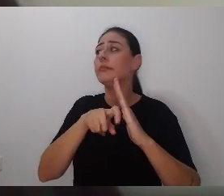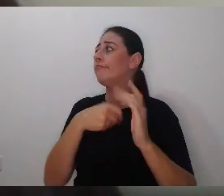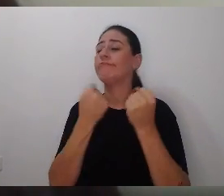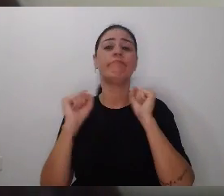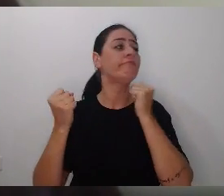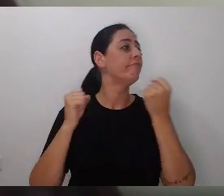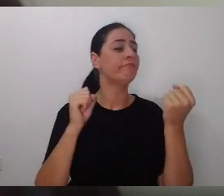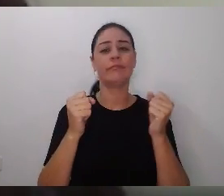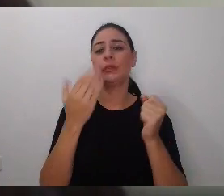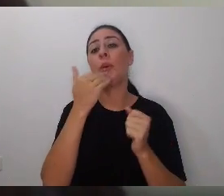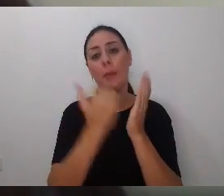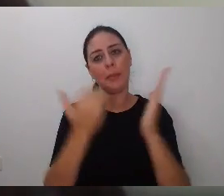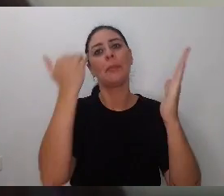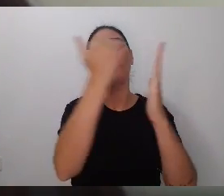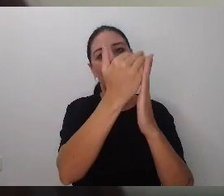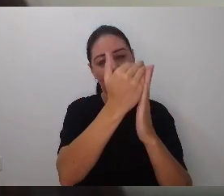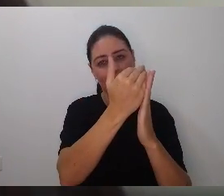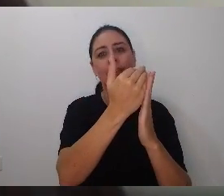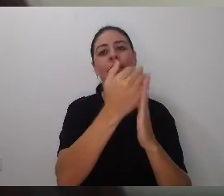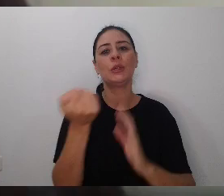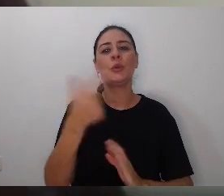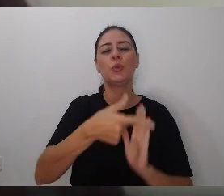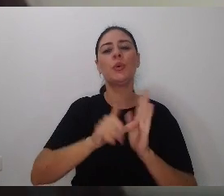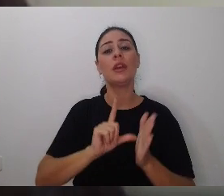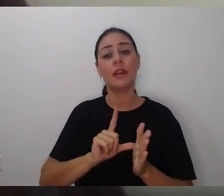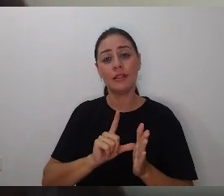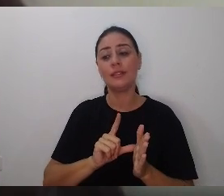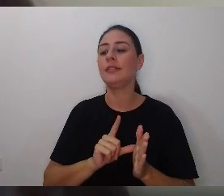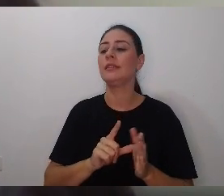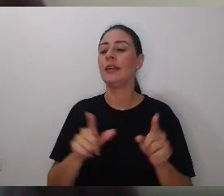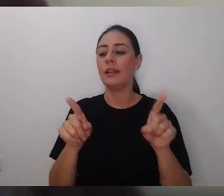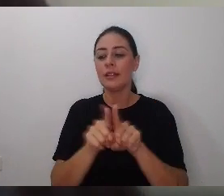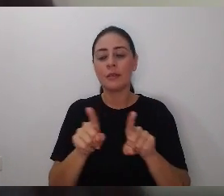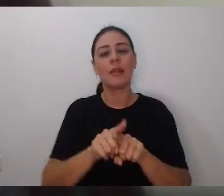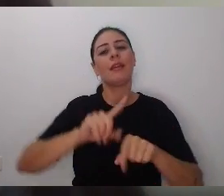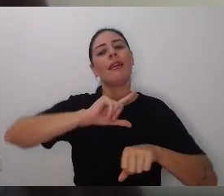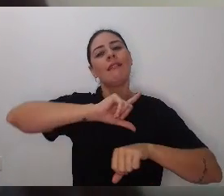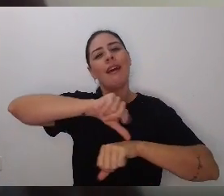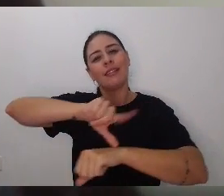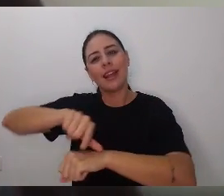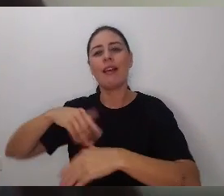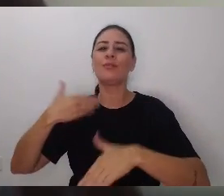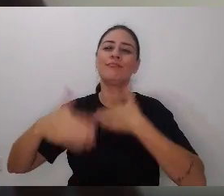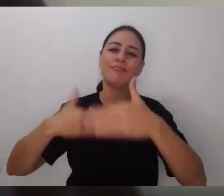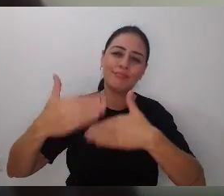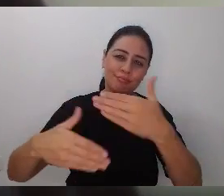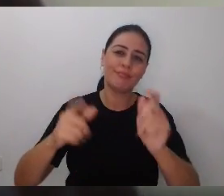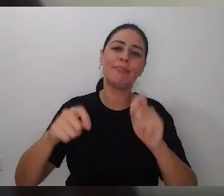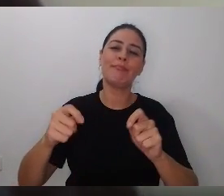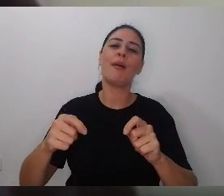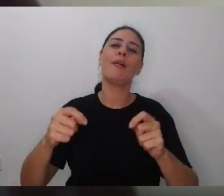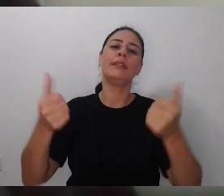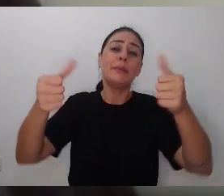casa, pela ansiedade, às vezes buscando mais a comida do que buscavam antes, né? Alguns atrasos também do desenvolvimento